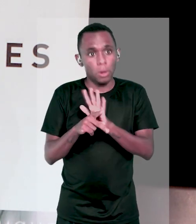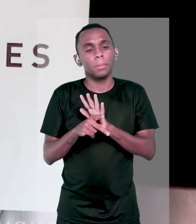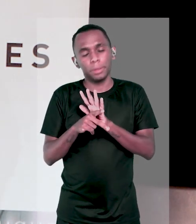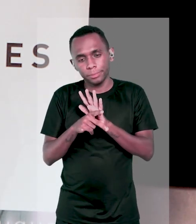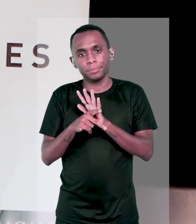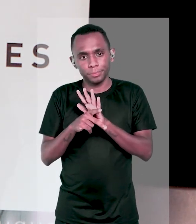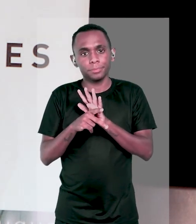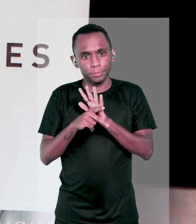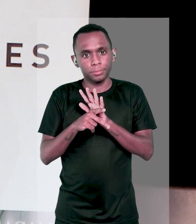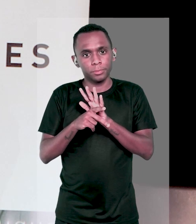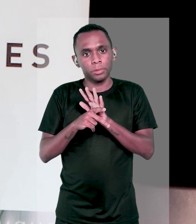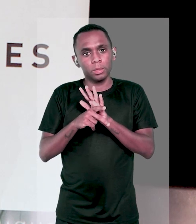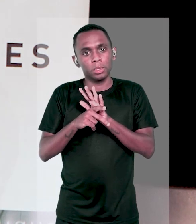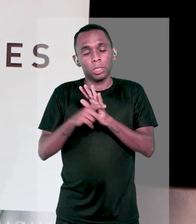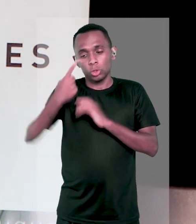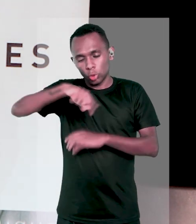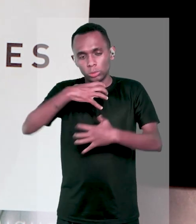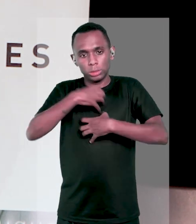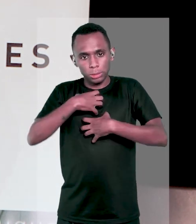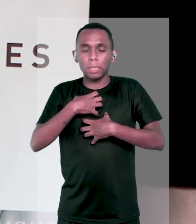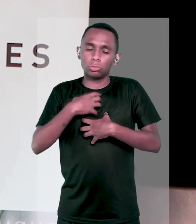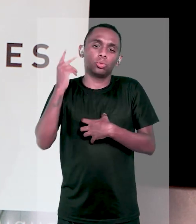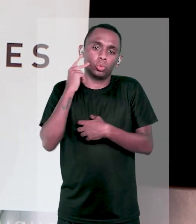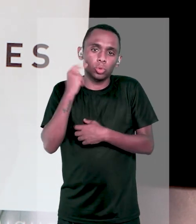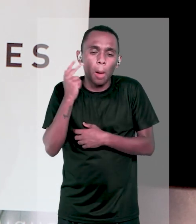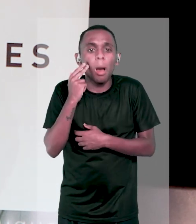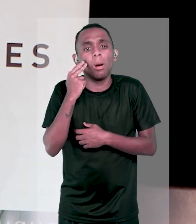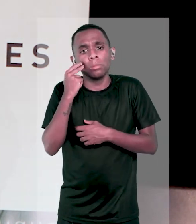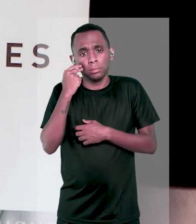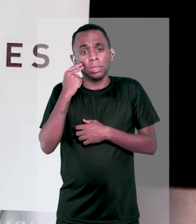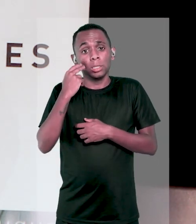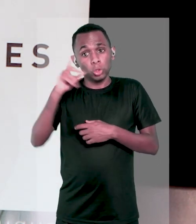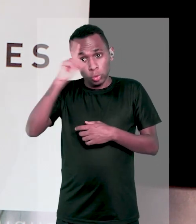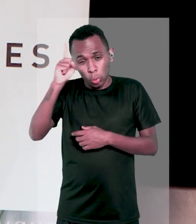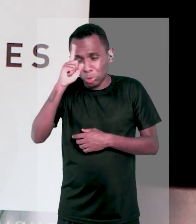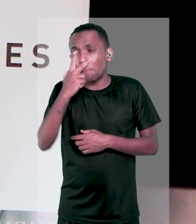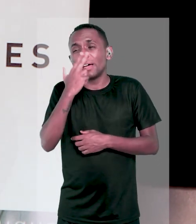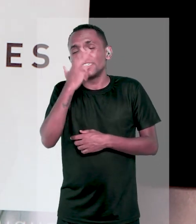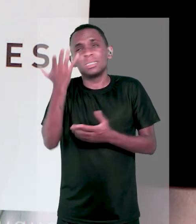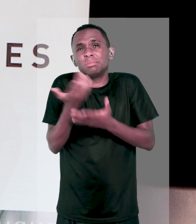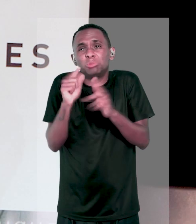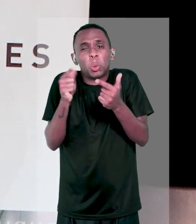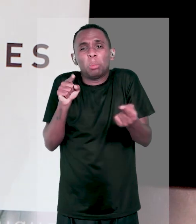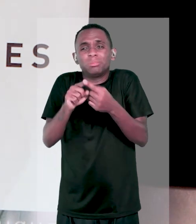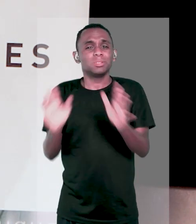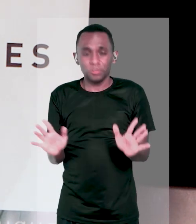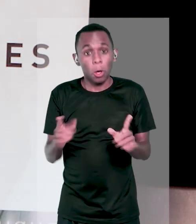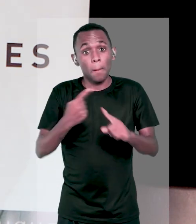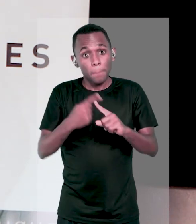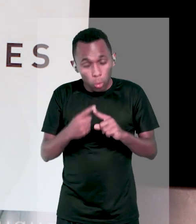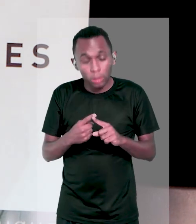puramente transitivas e imediatamente trocadas contra representações decisões ou